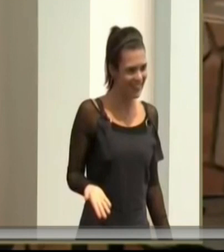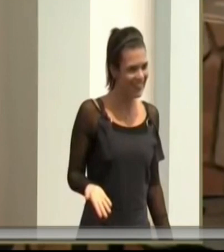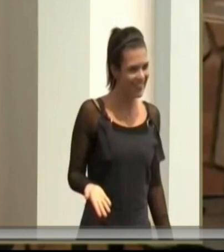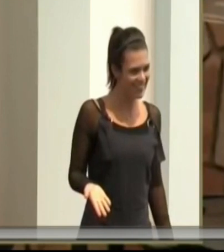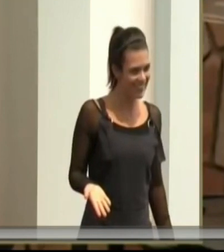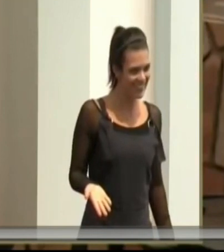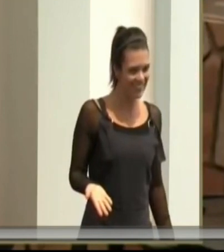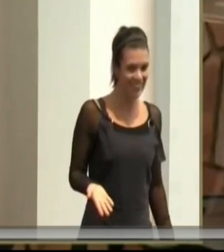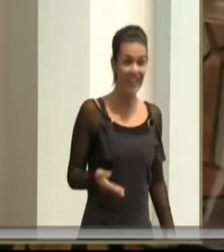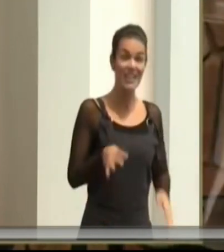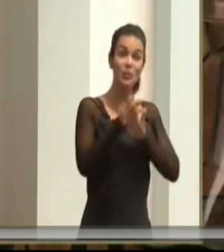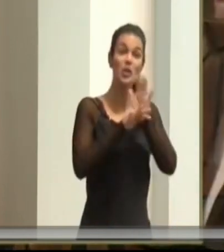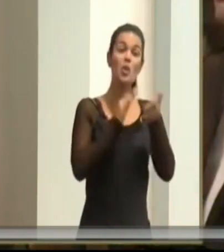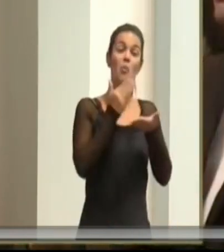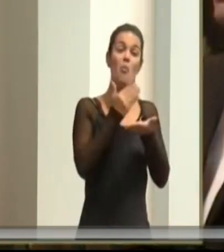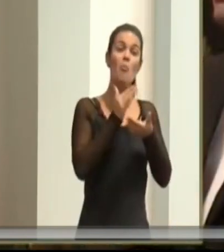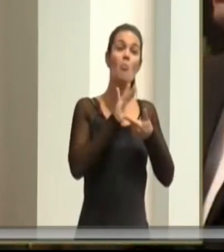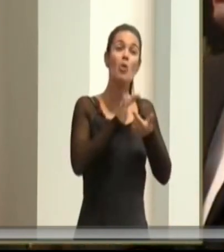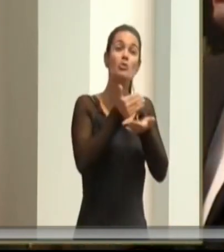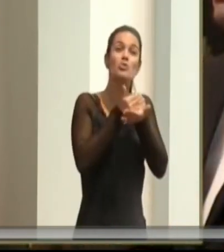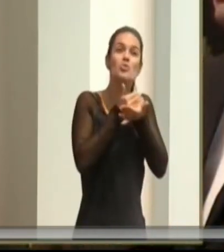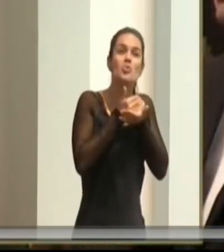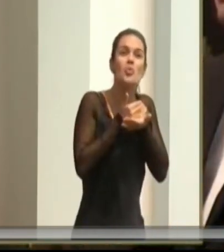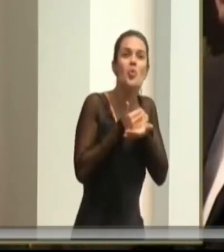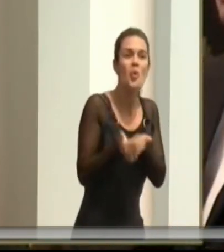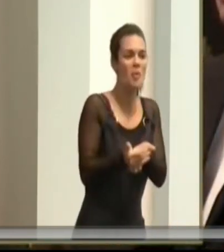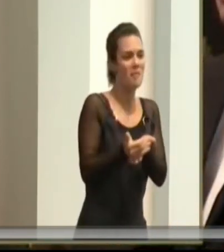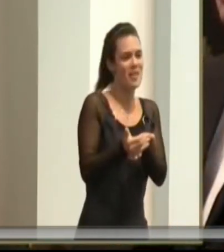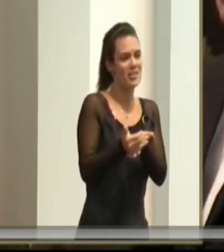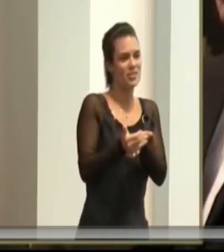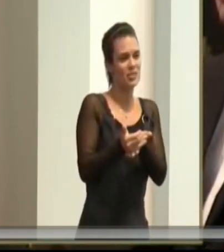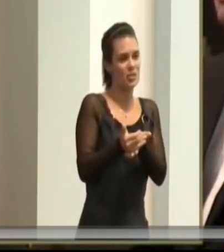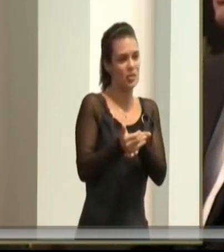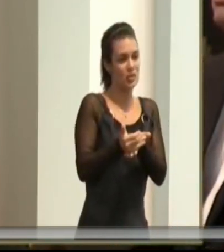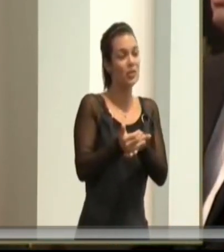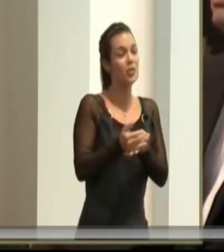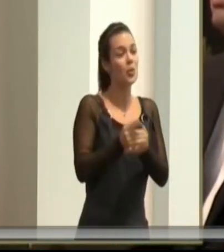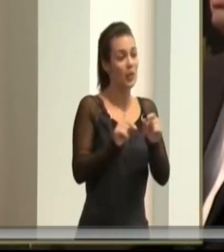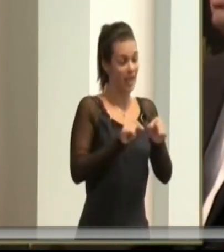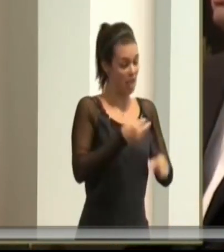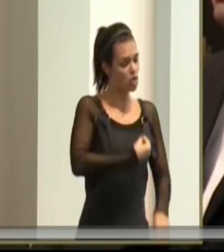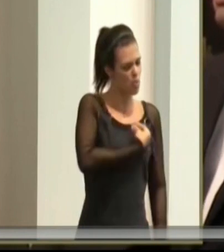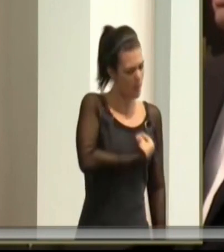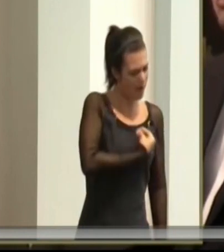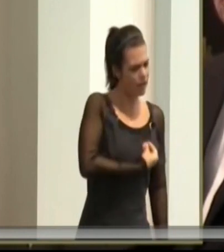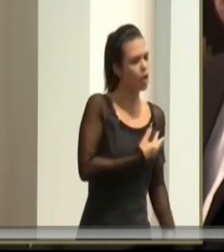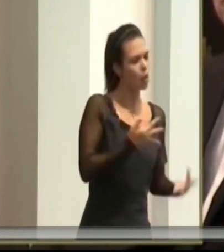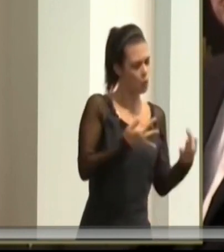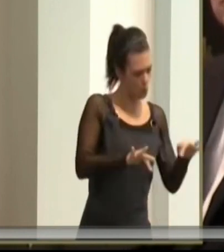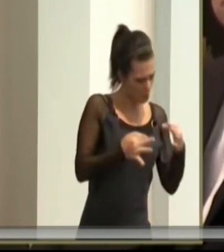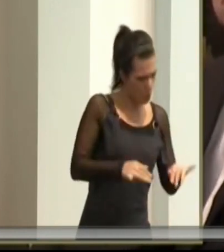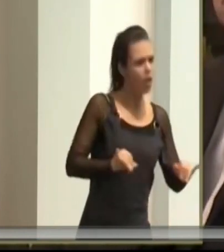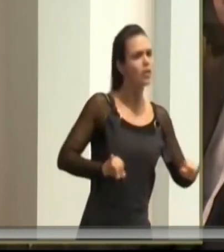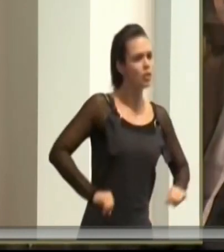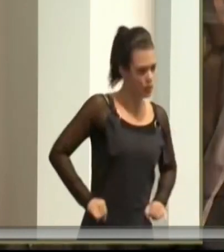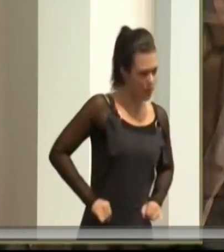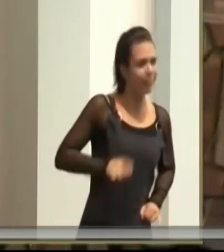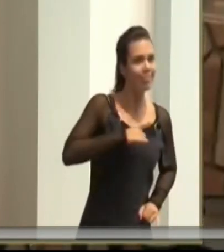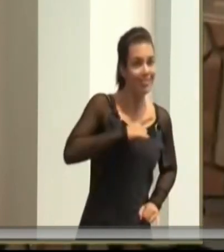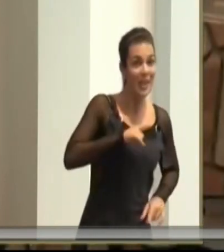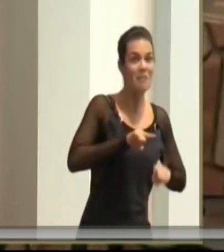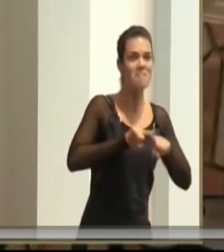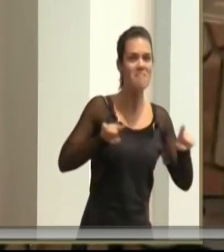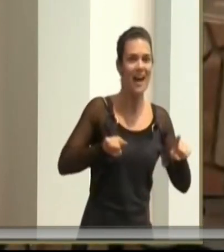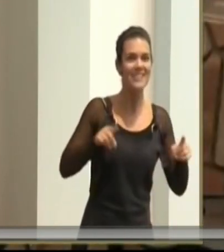o início de uma vida de dor e de sofrimento, mas que aqui percebe a glória da